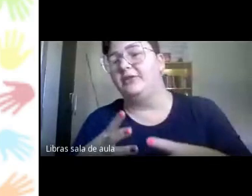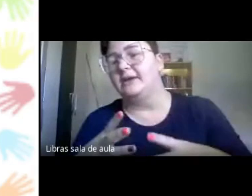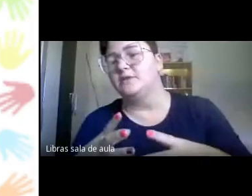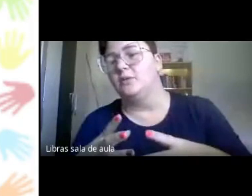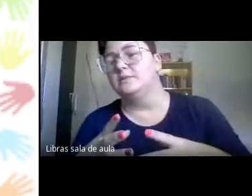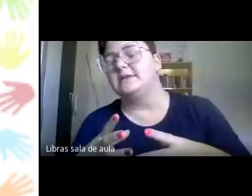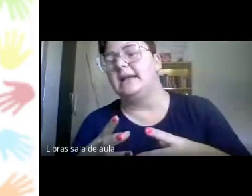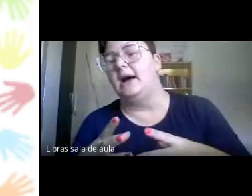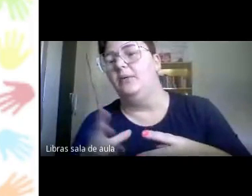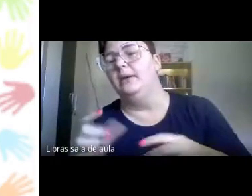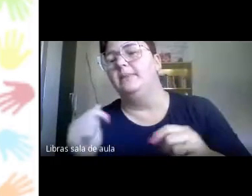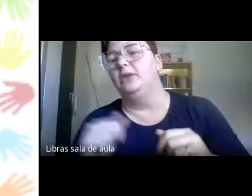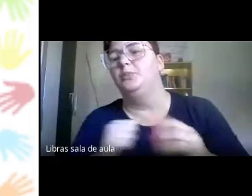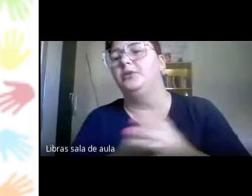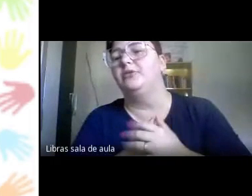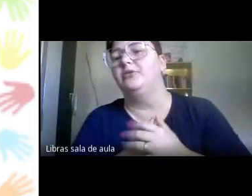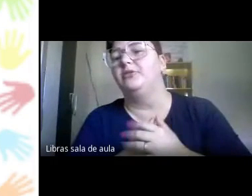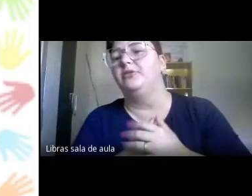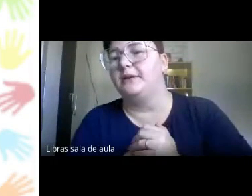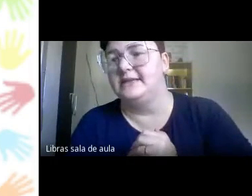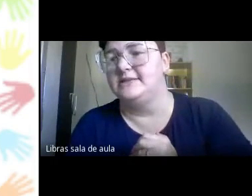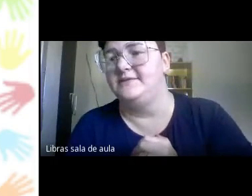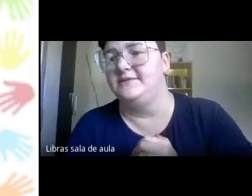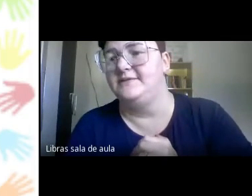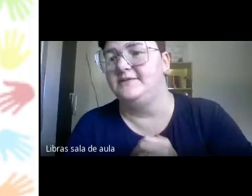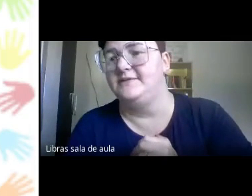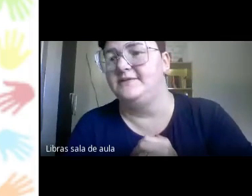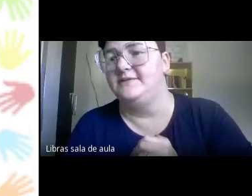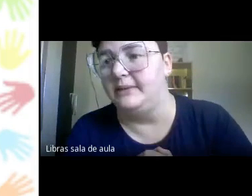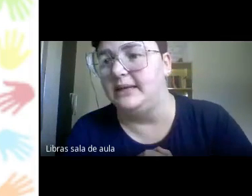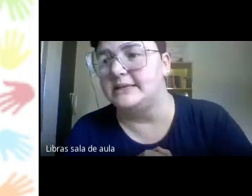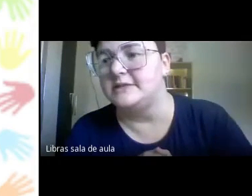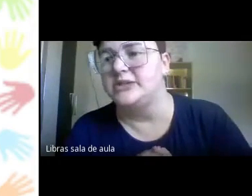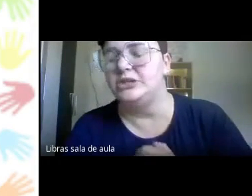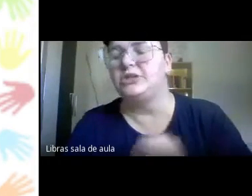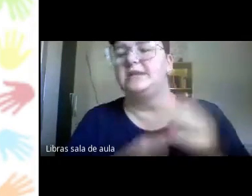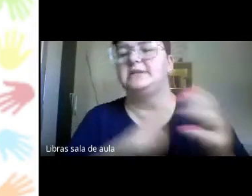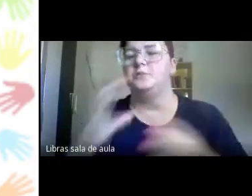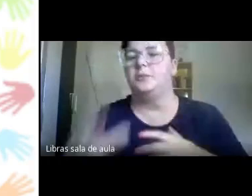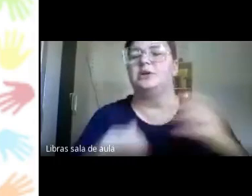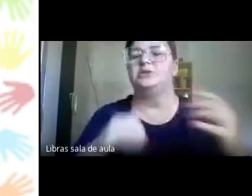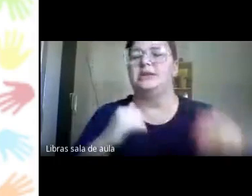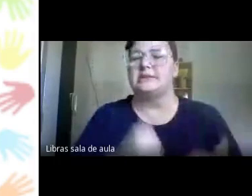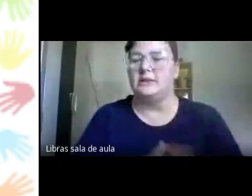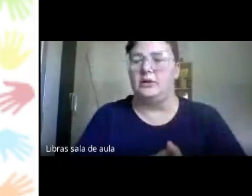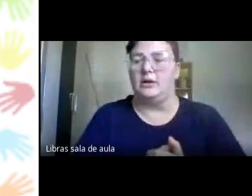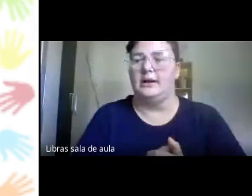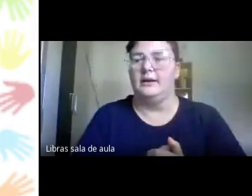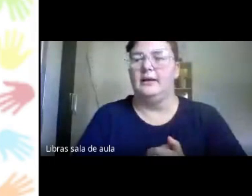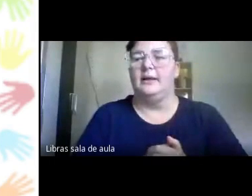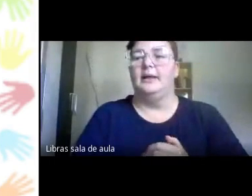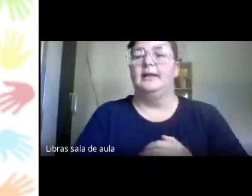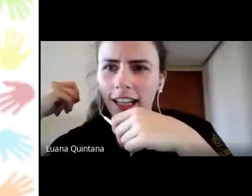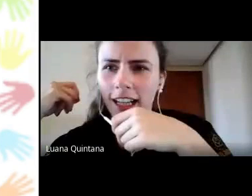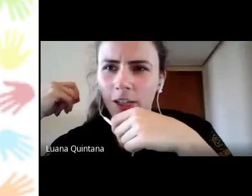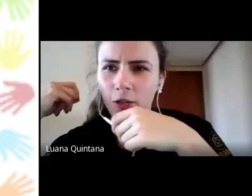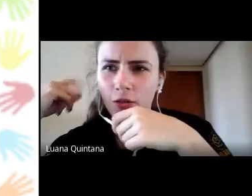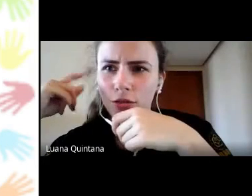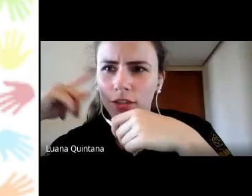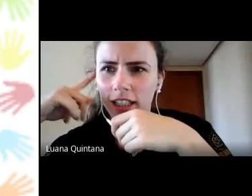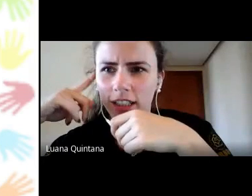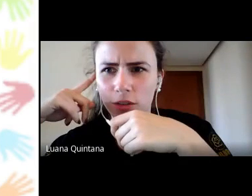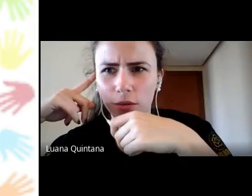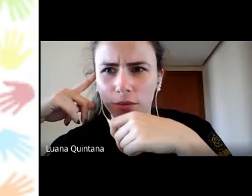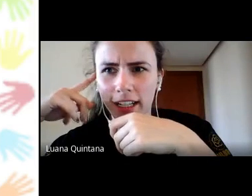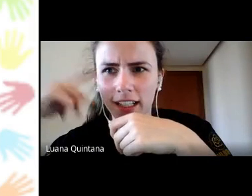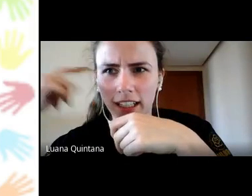aí eu faço algum sinal e mando por vídeo para vocês via e-mail, tá, meninas? Para a gente ter esse suporte e essa troca. Para postar lá